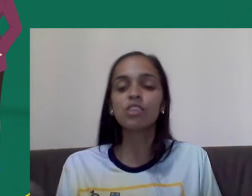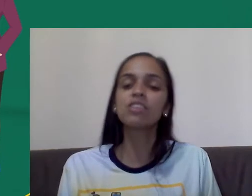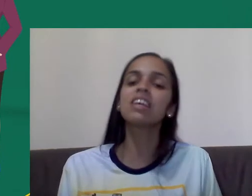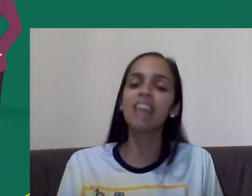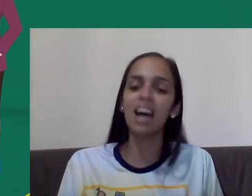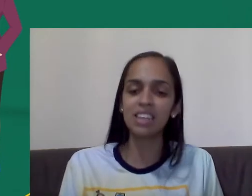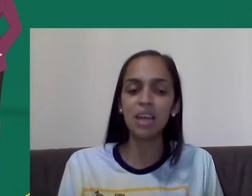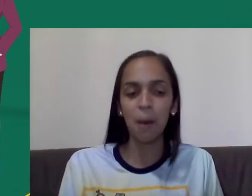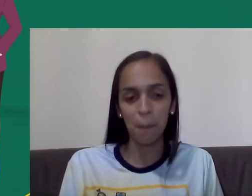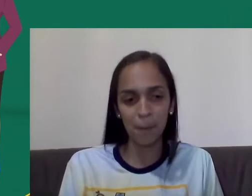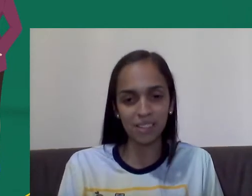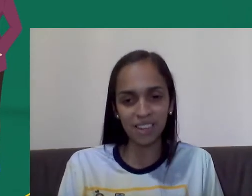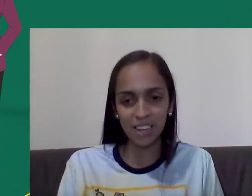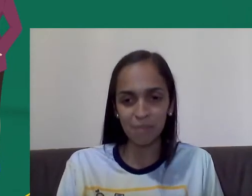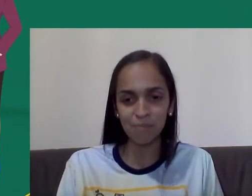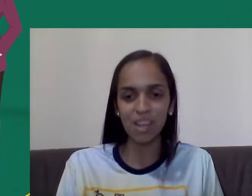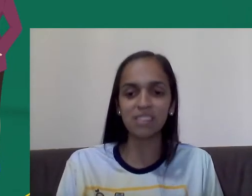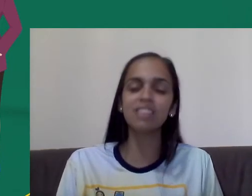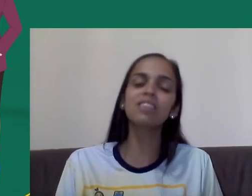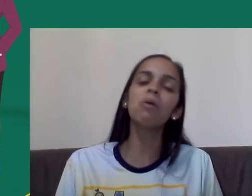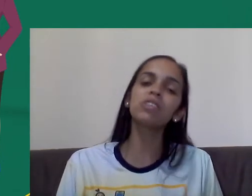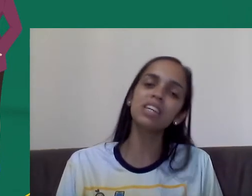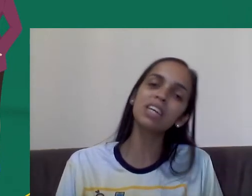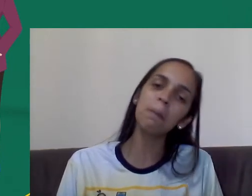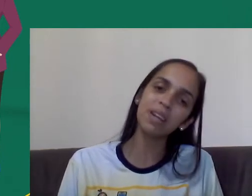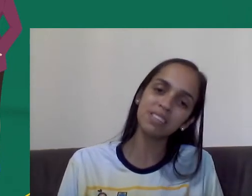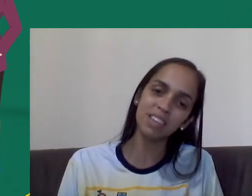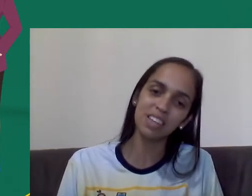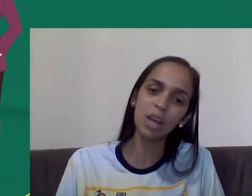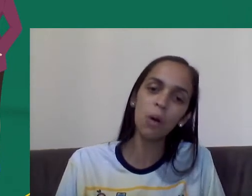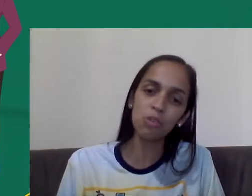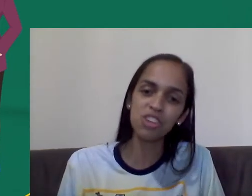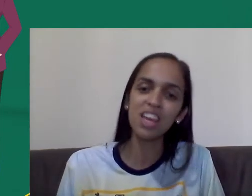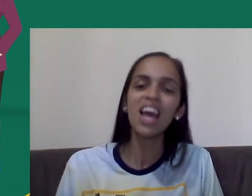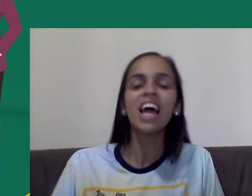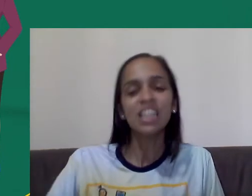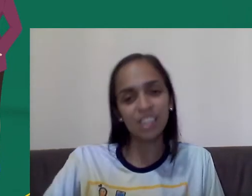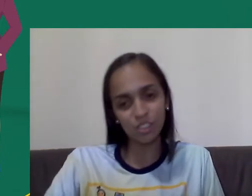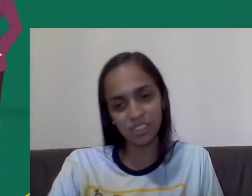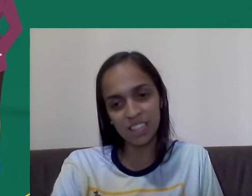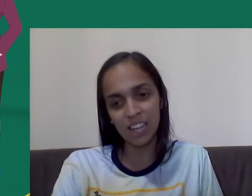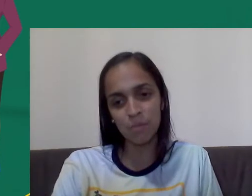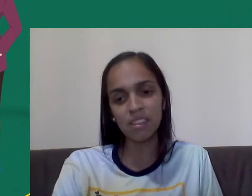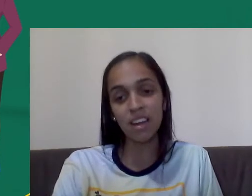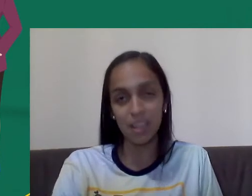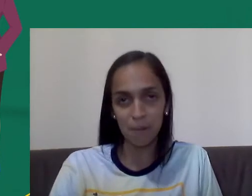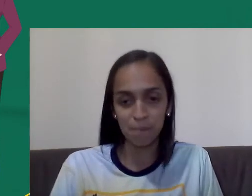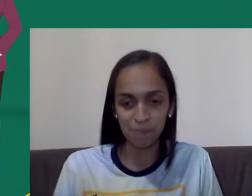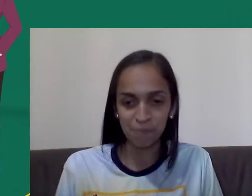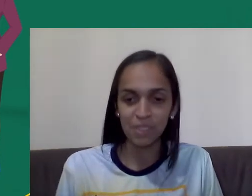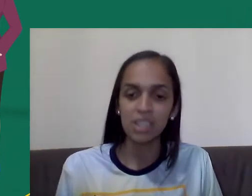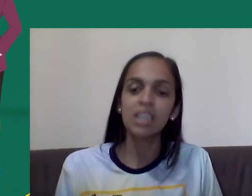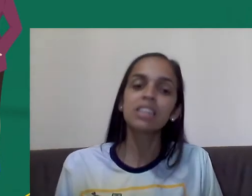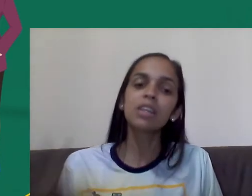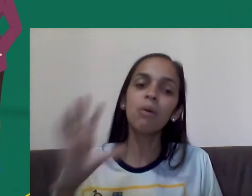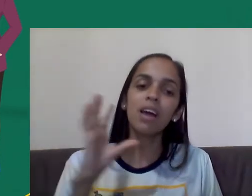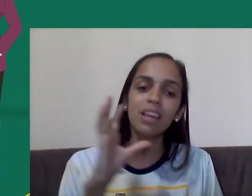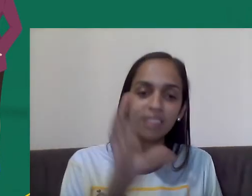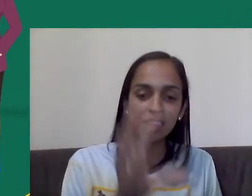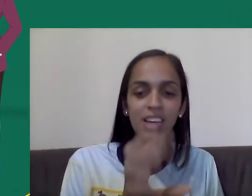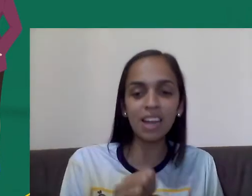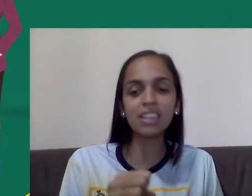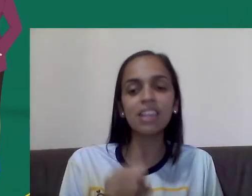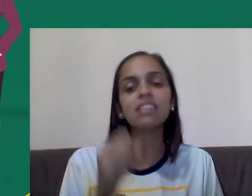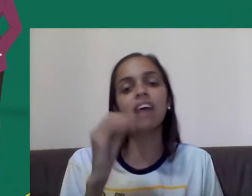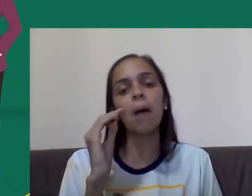na sociedade brasileira. Essa desigualdade que é presente até hoje na sociedade brasileira. Então, isso